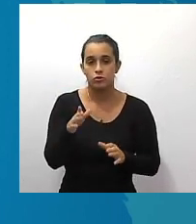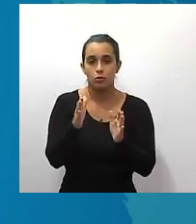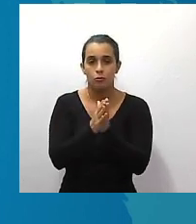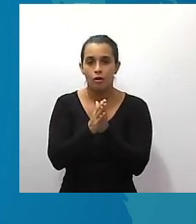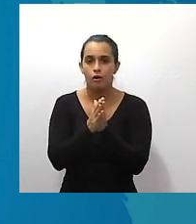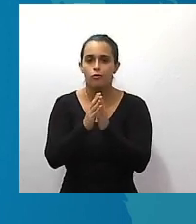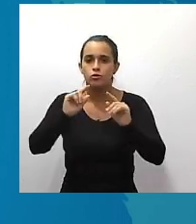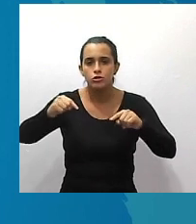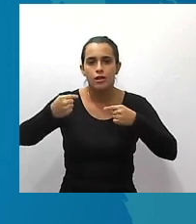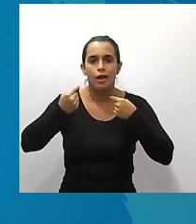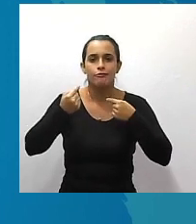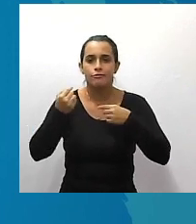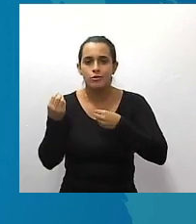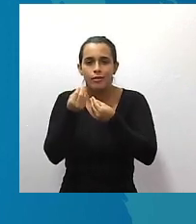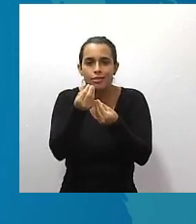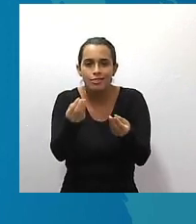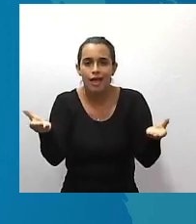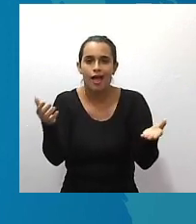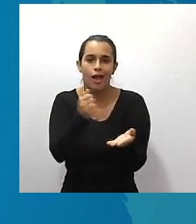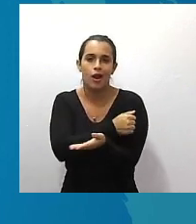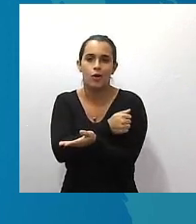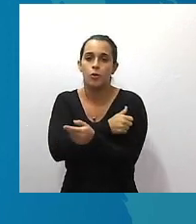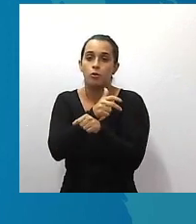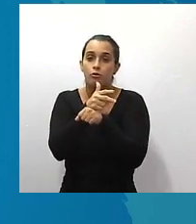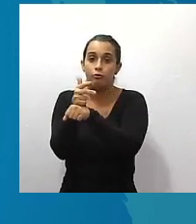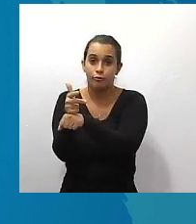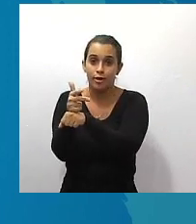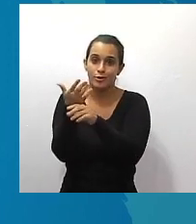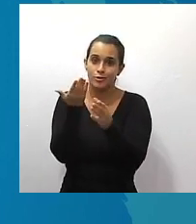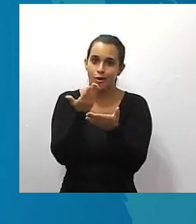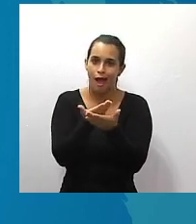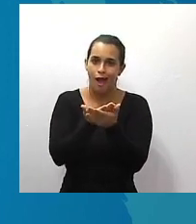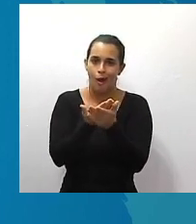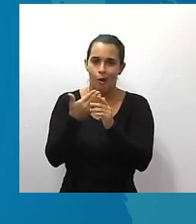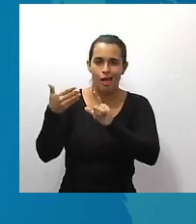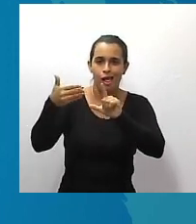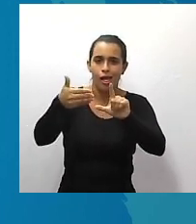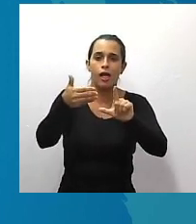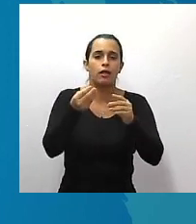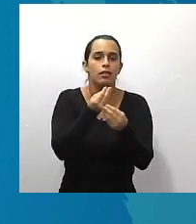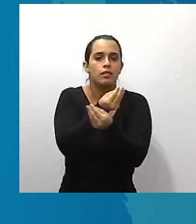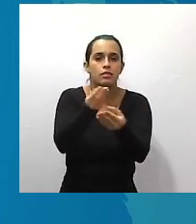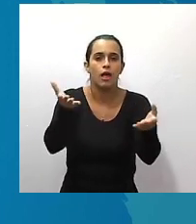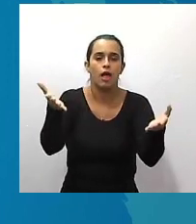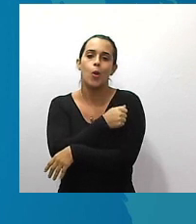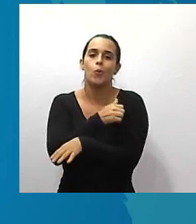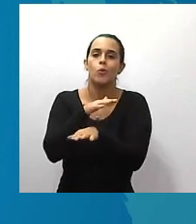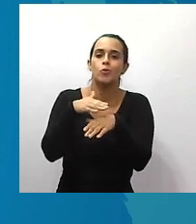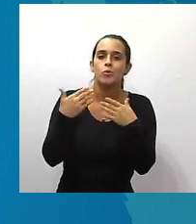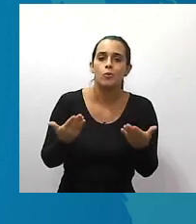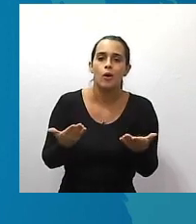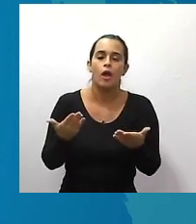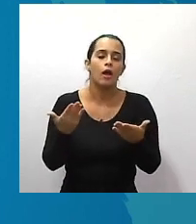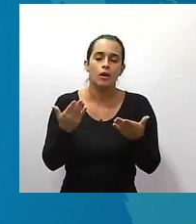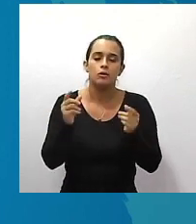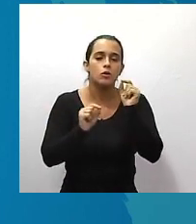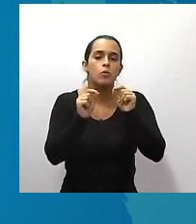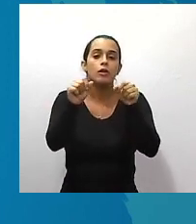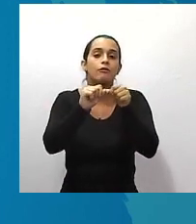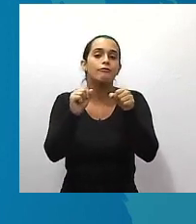tenho 3,14 vezes 25, que é 5 vezes 5 e não 5 vezes